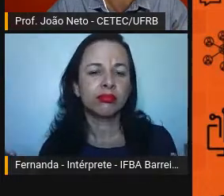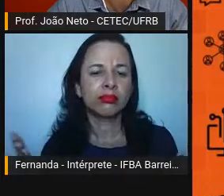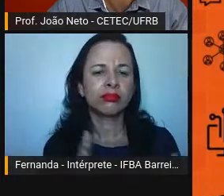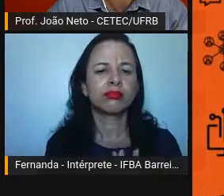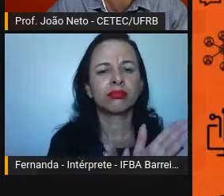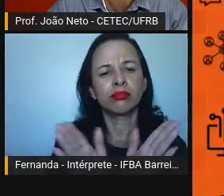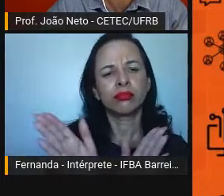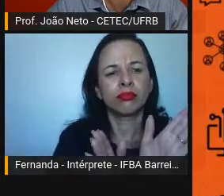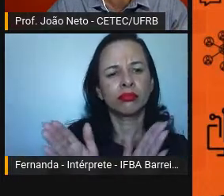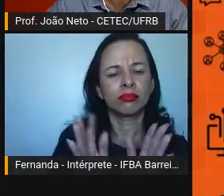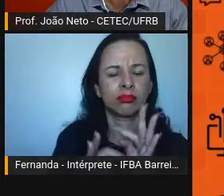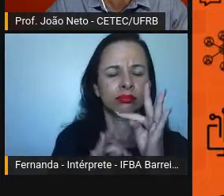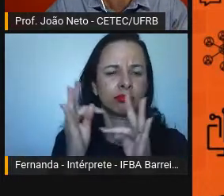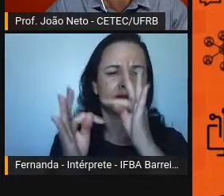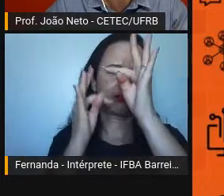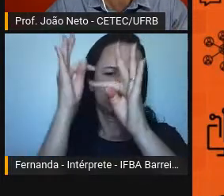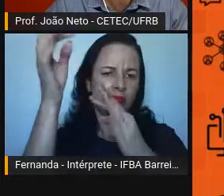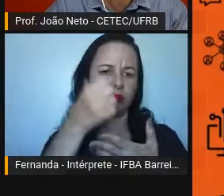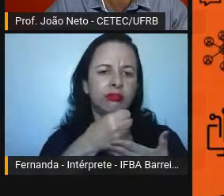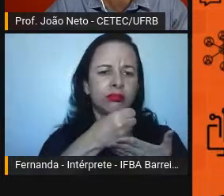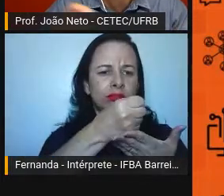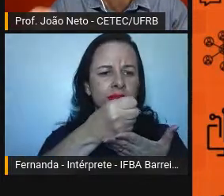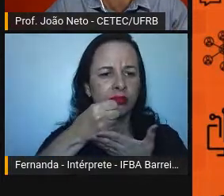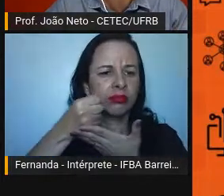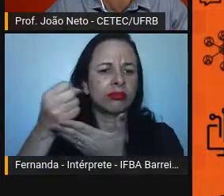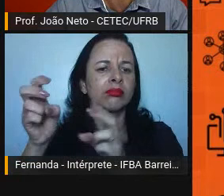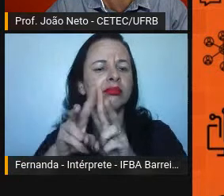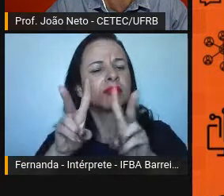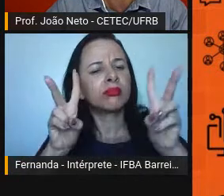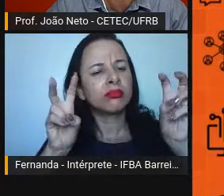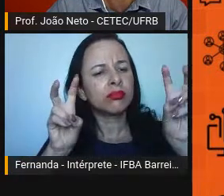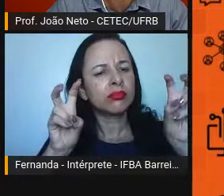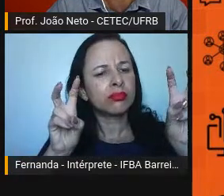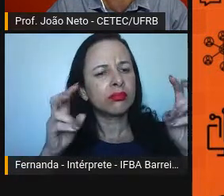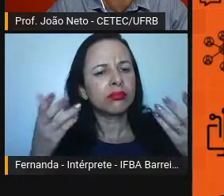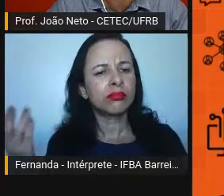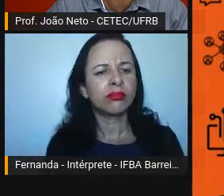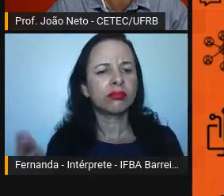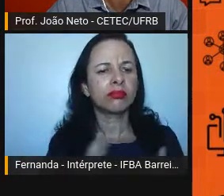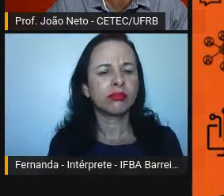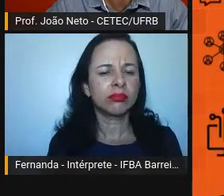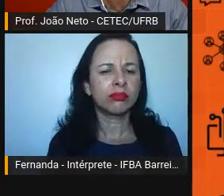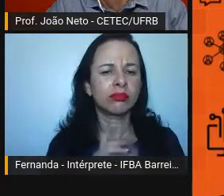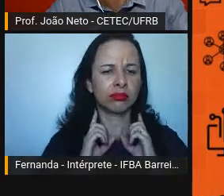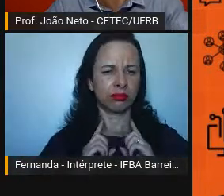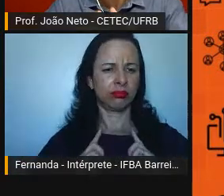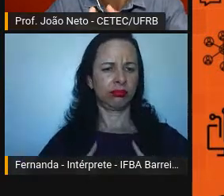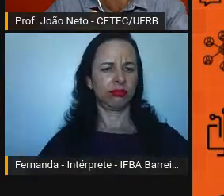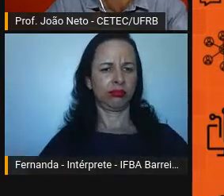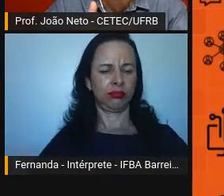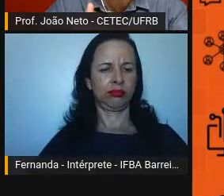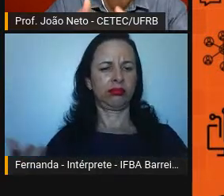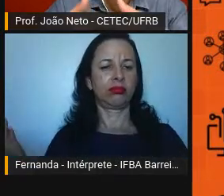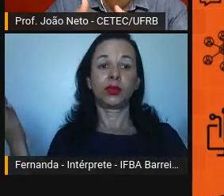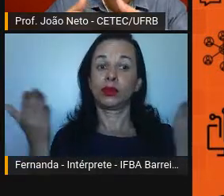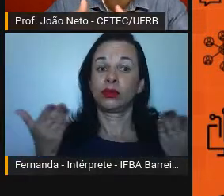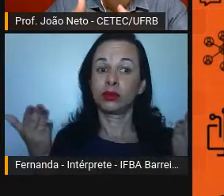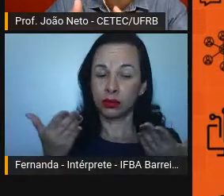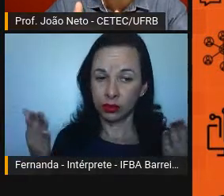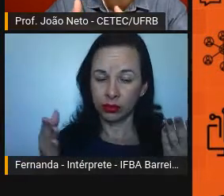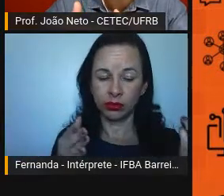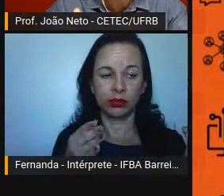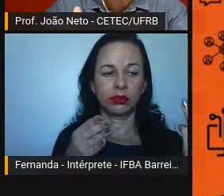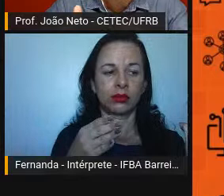acessibilidade e tecnologias assistivas e sistema direção relacionados à questão desse da deficiência E hoje nós temos